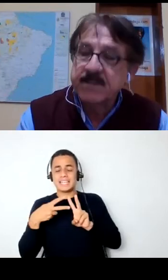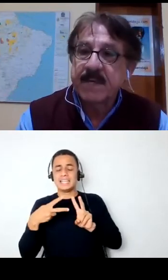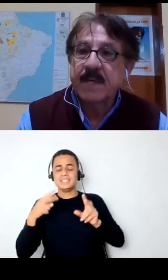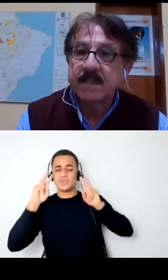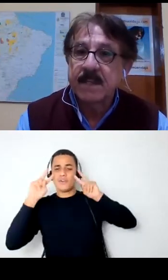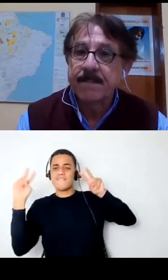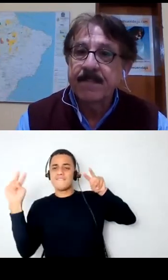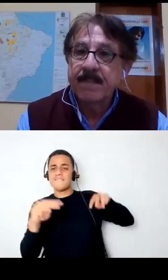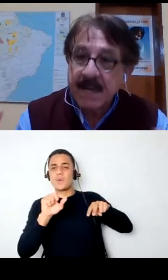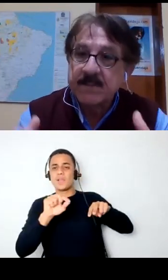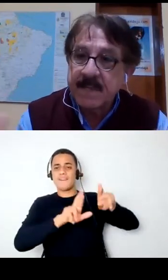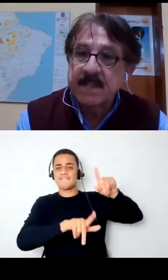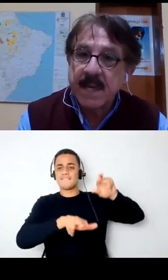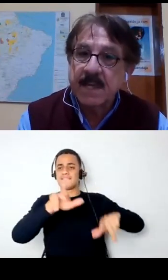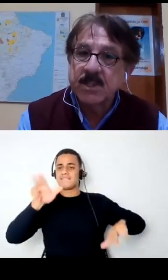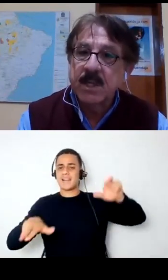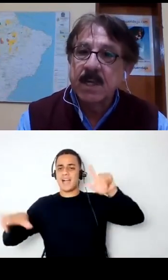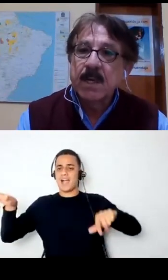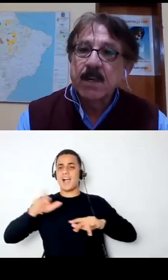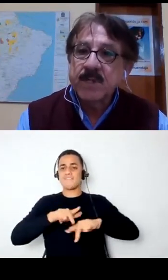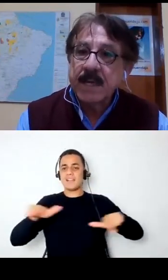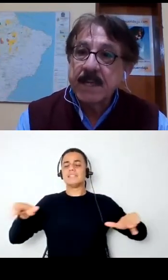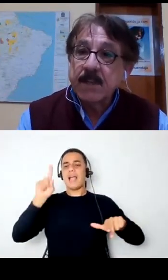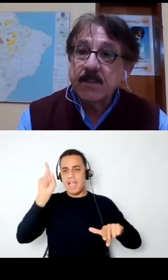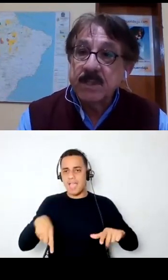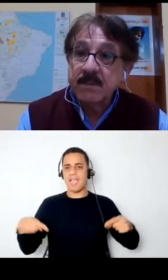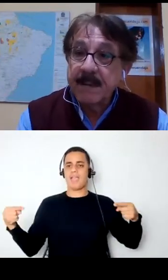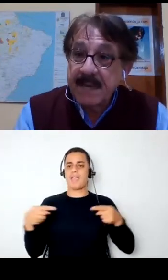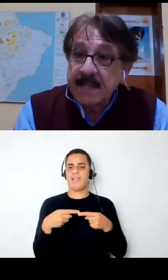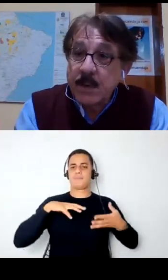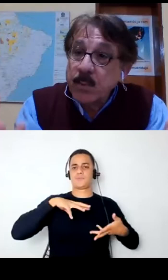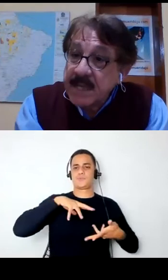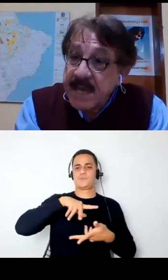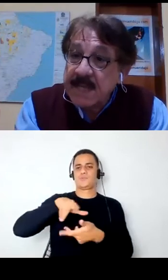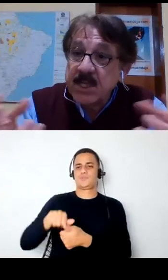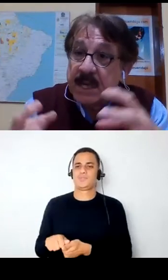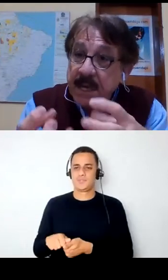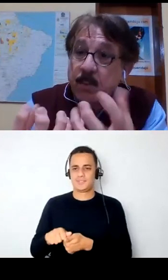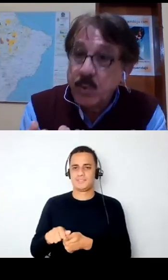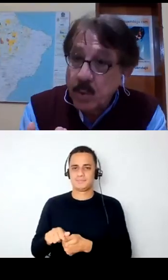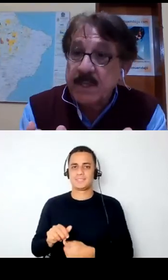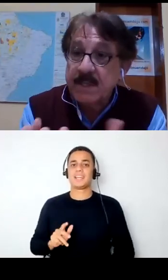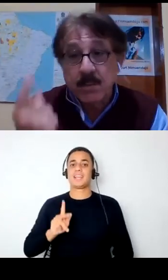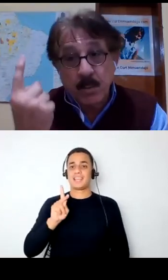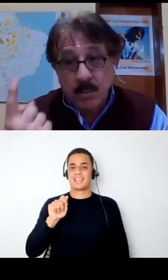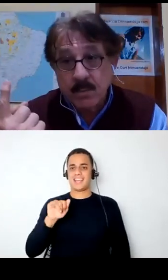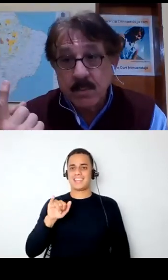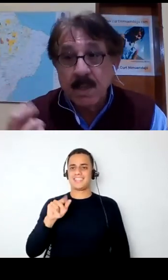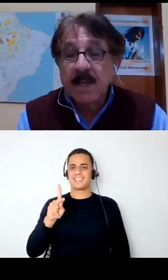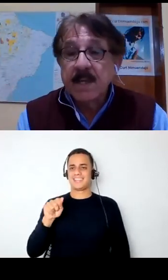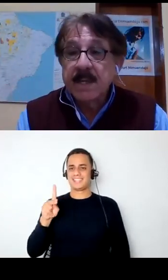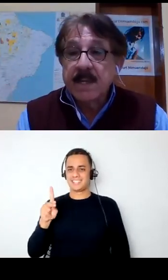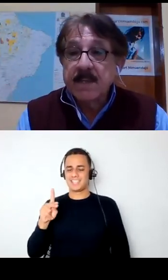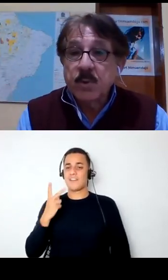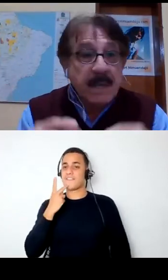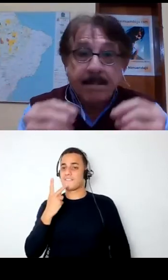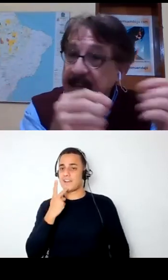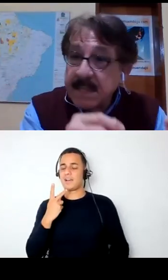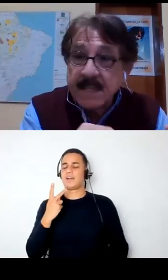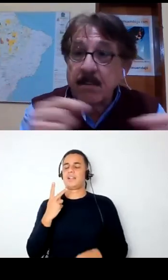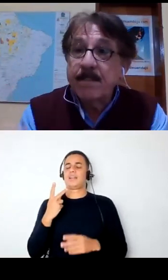europeu, enfim, de outros lugares. Enfim, nós estamos alimentando boi, não estamos alimentando o mundo com essa soja.